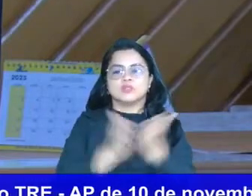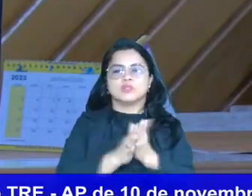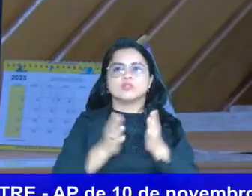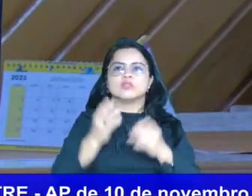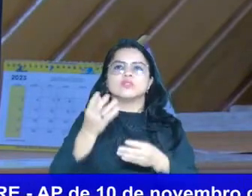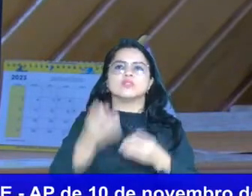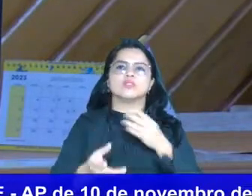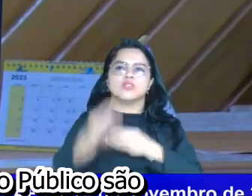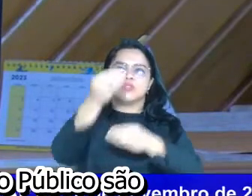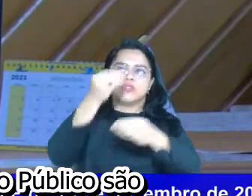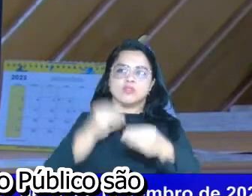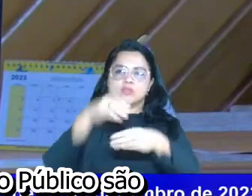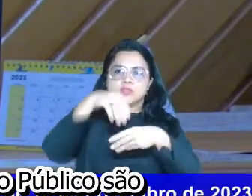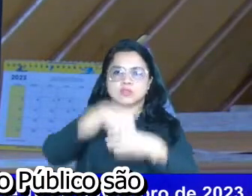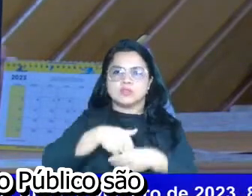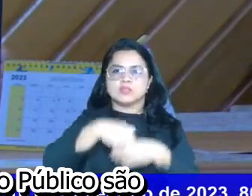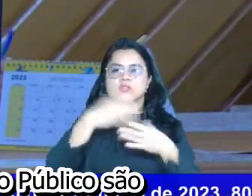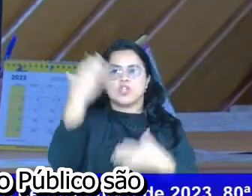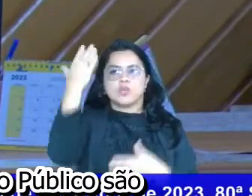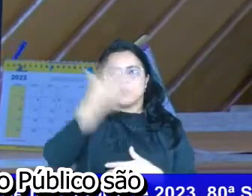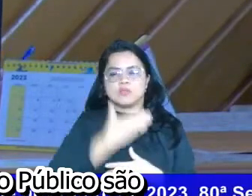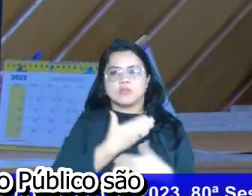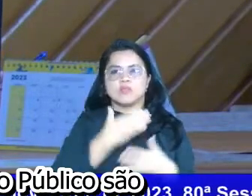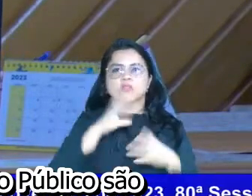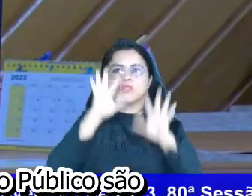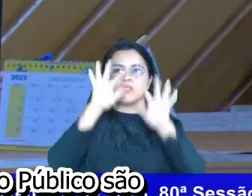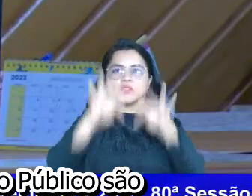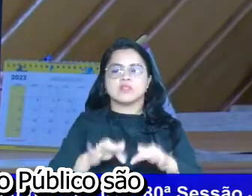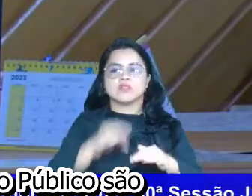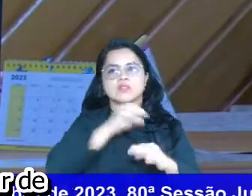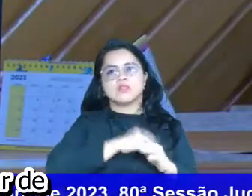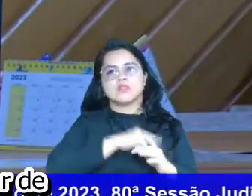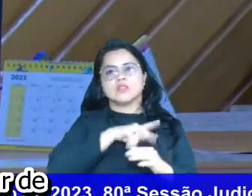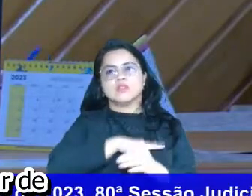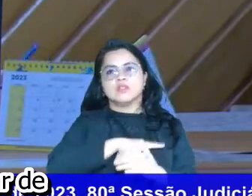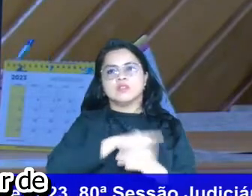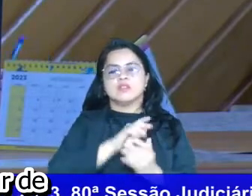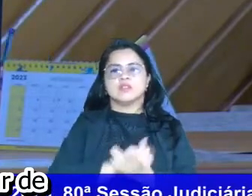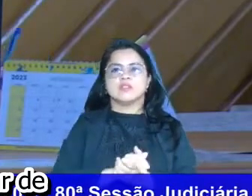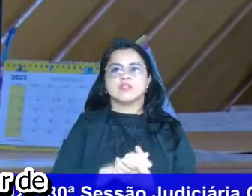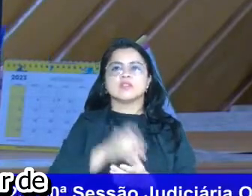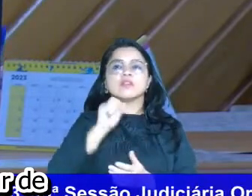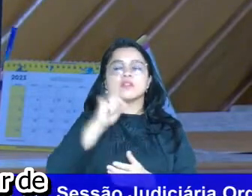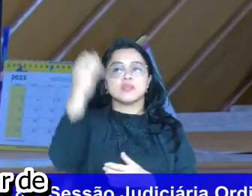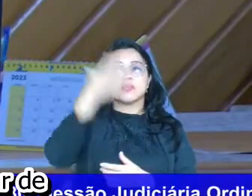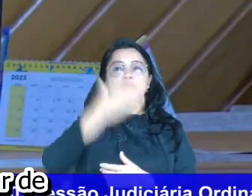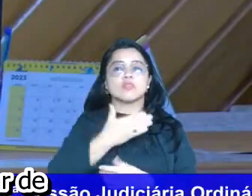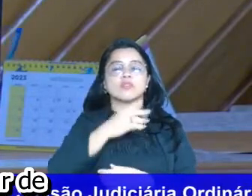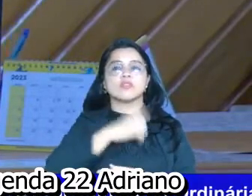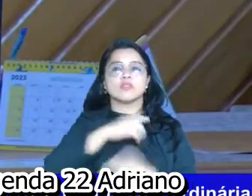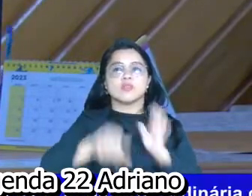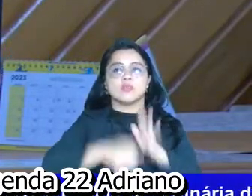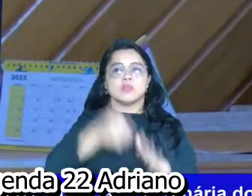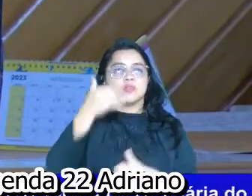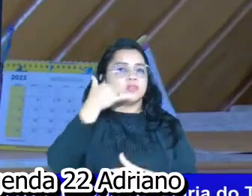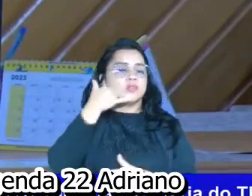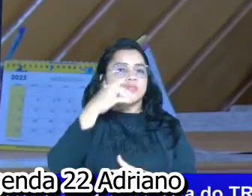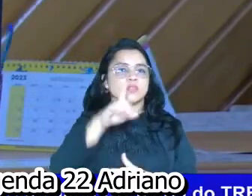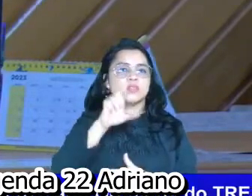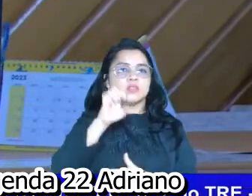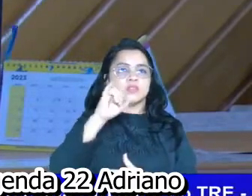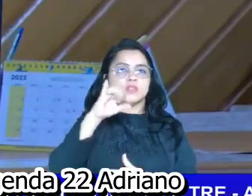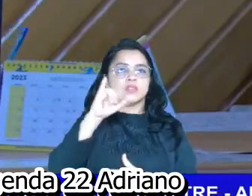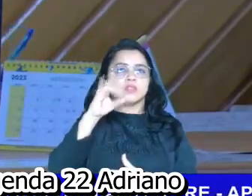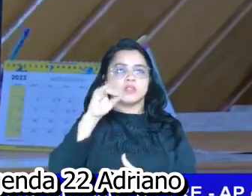votos. E as provas que embasam essa conclusão do Ministério Público são as seguintes. A primeira delas é que no celular de Leidiane Barroso